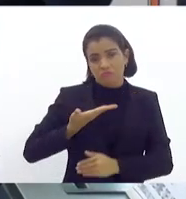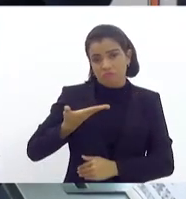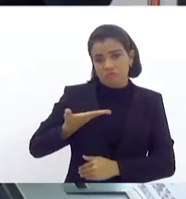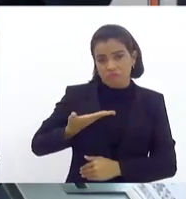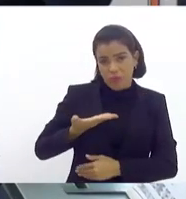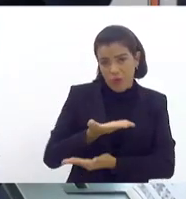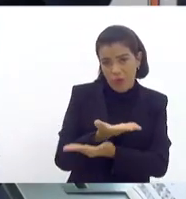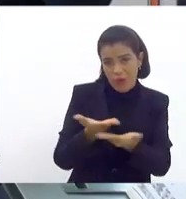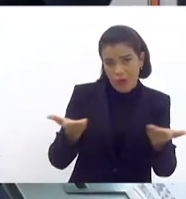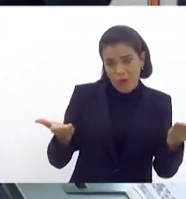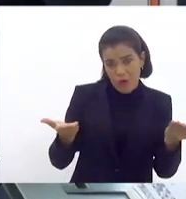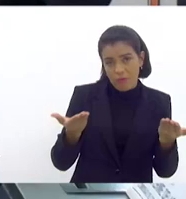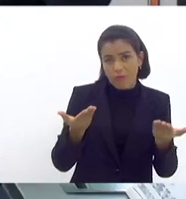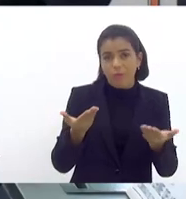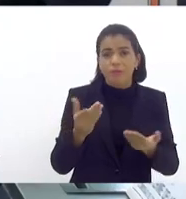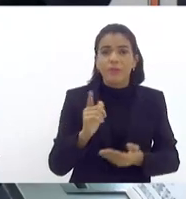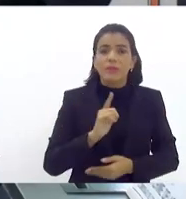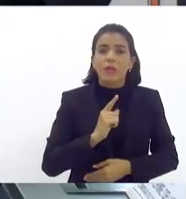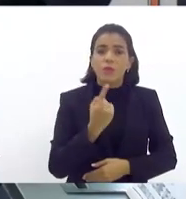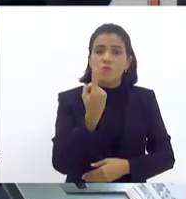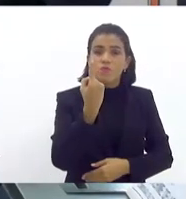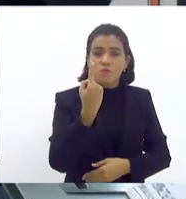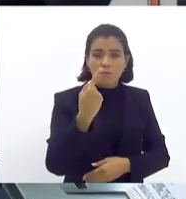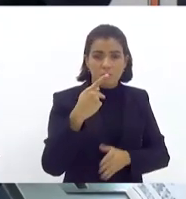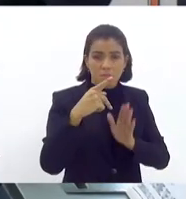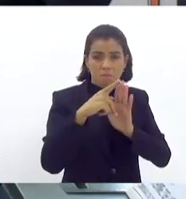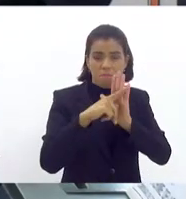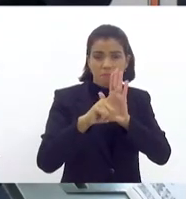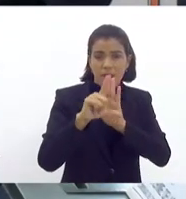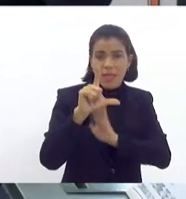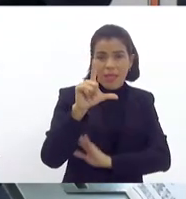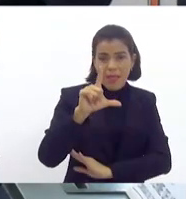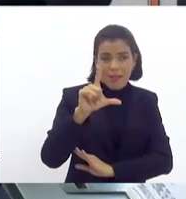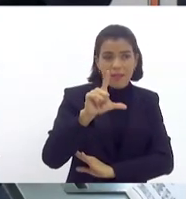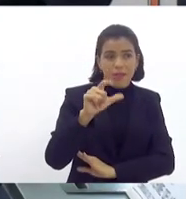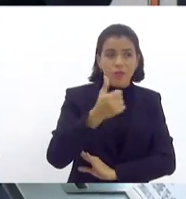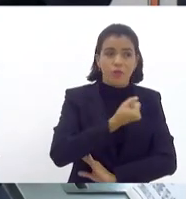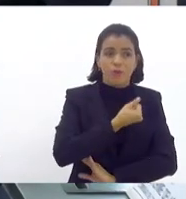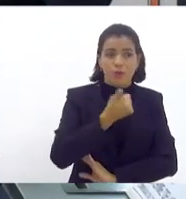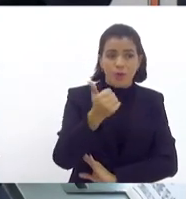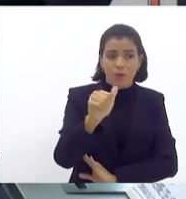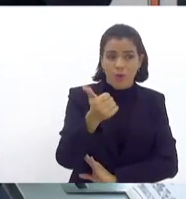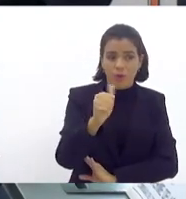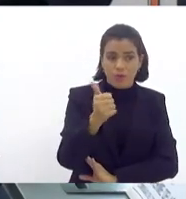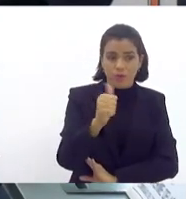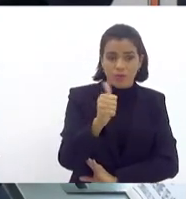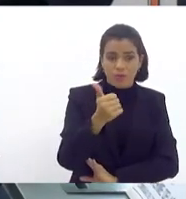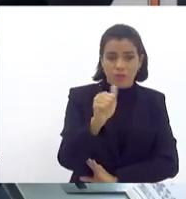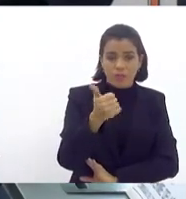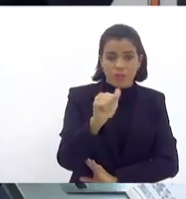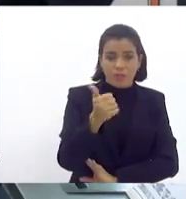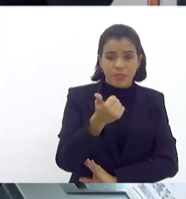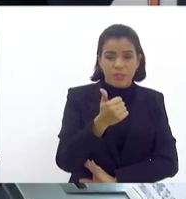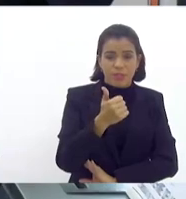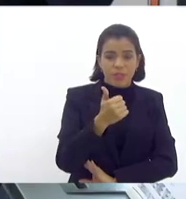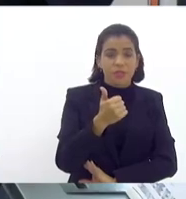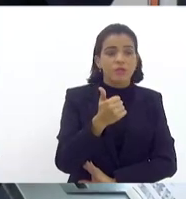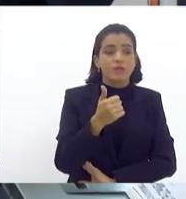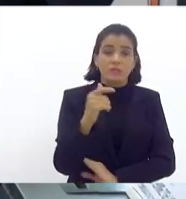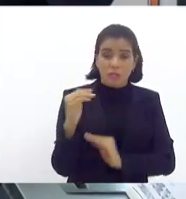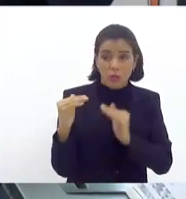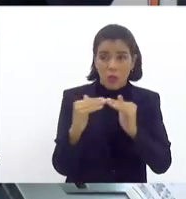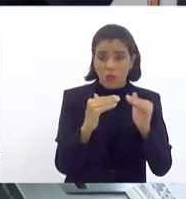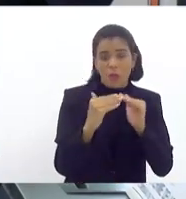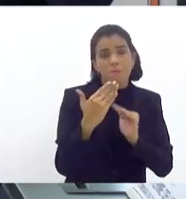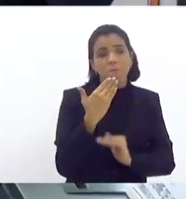aqui, obviamente de Vossa Excelência, há um PL, o número 11 da pauta. Perfeito. Que se Vossa Excelência e o pessoal concordar, eu